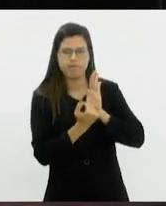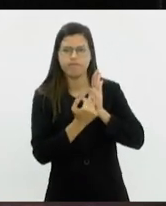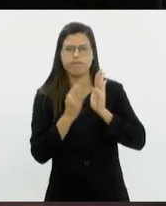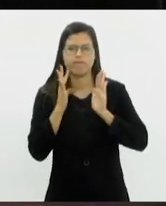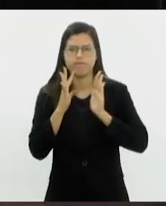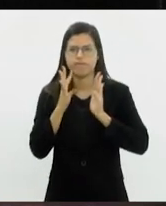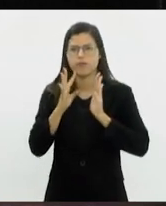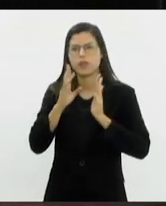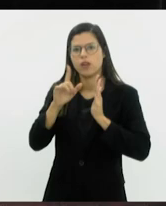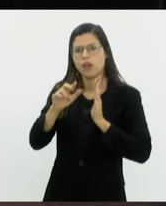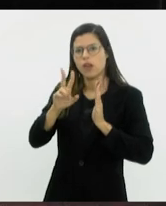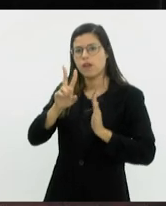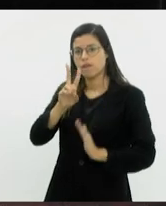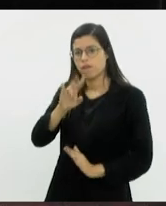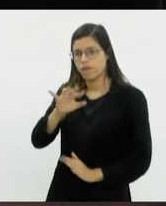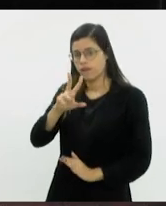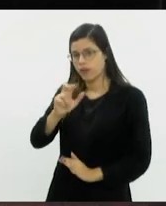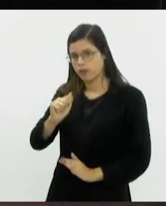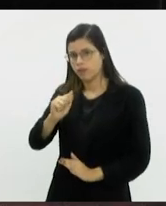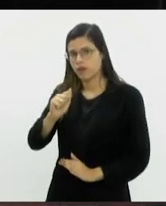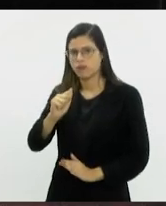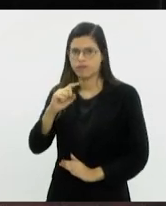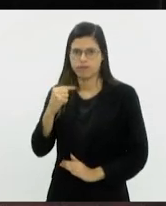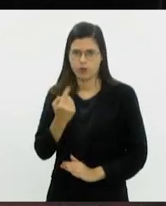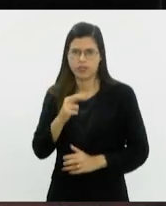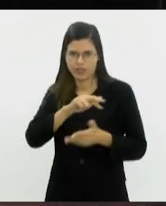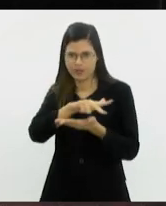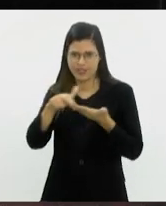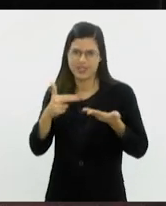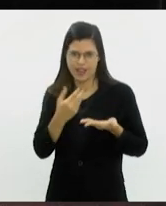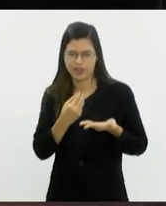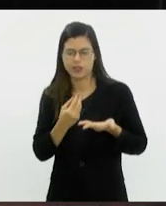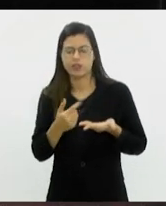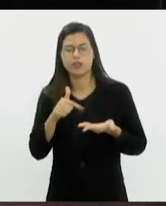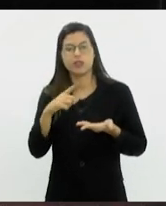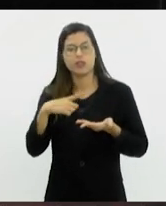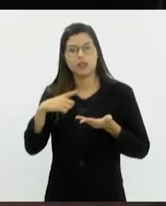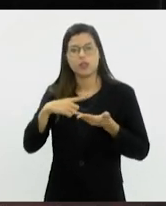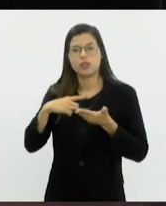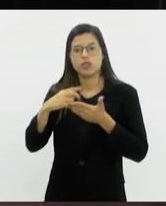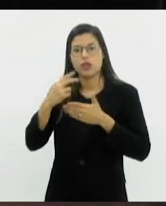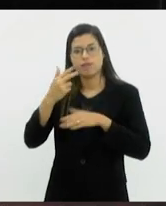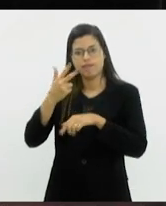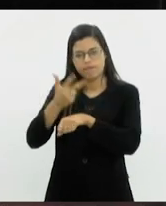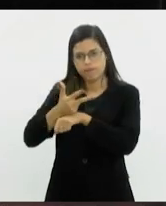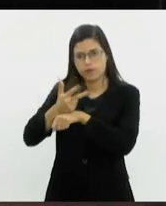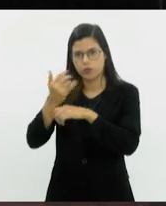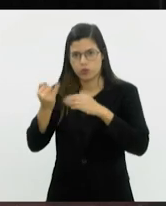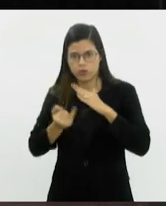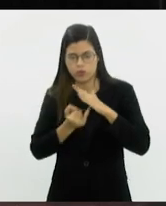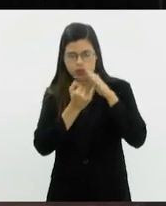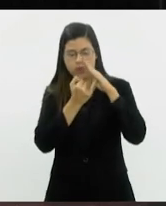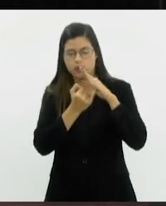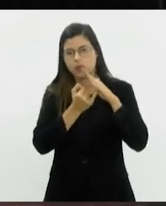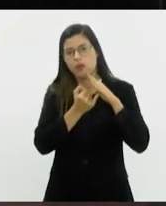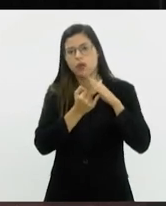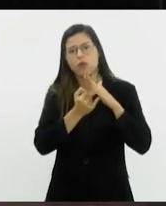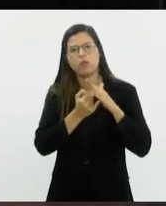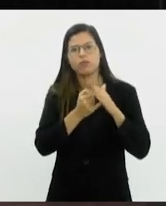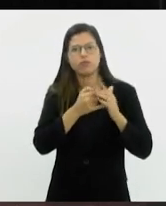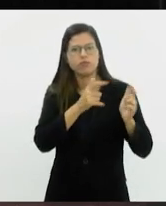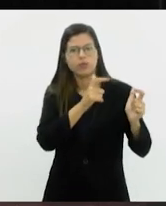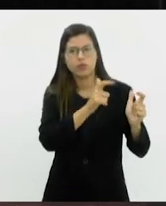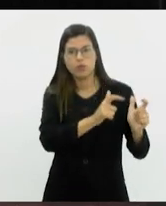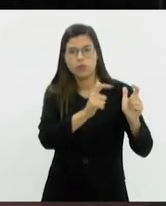foi o Viva Nossa Diversidade, que consistia em vídeos institucionais que passavam em grandes locais